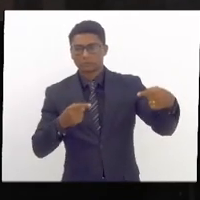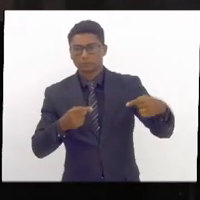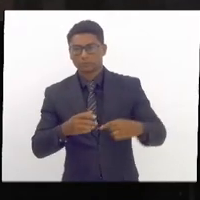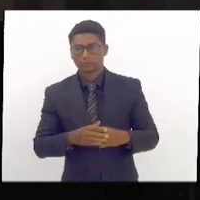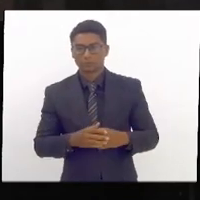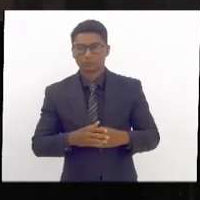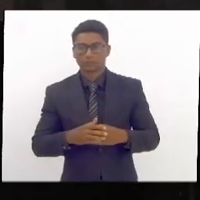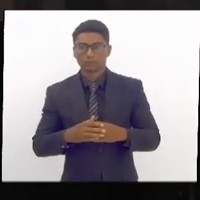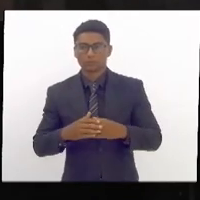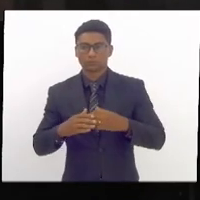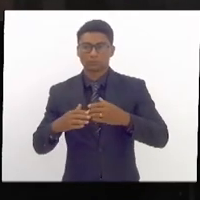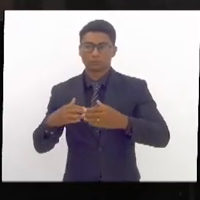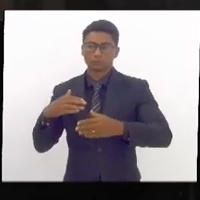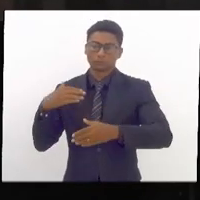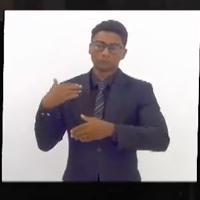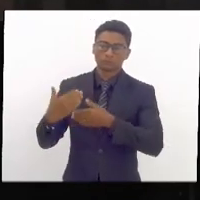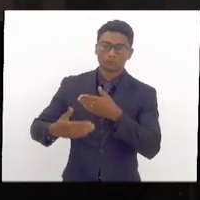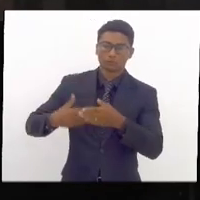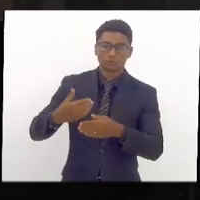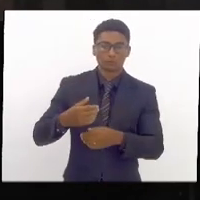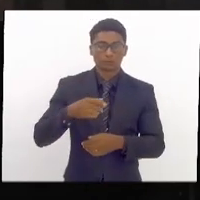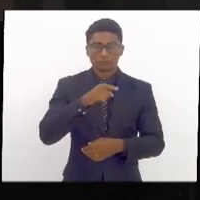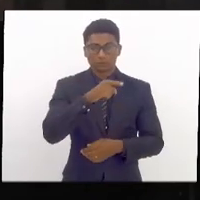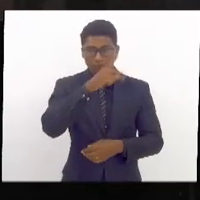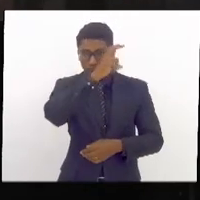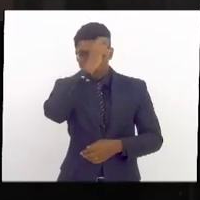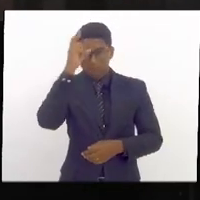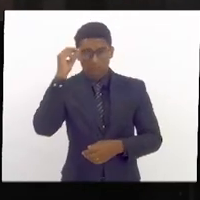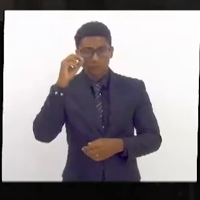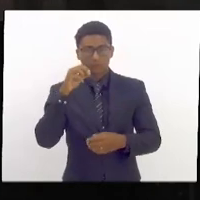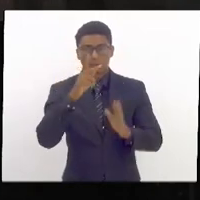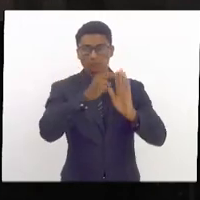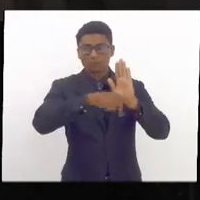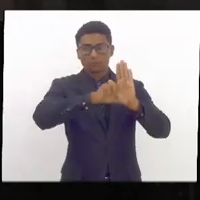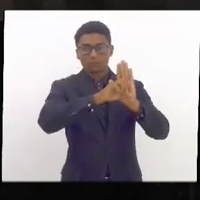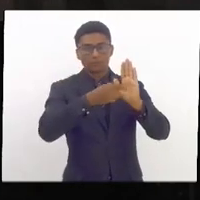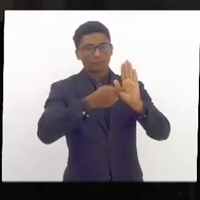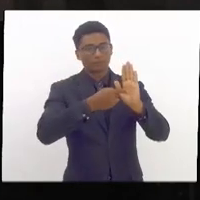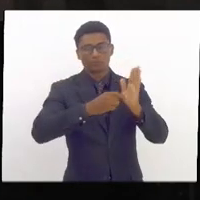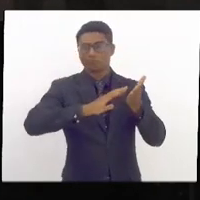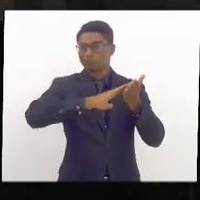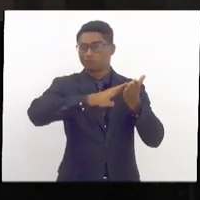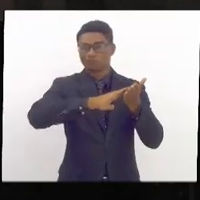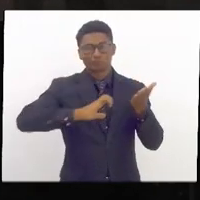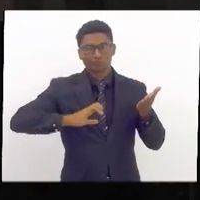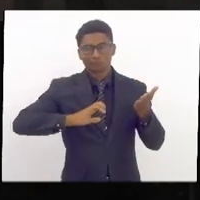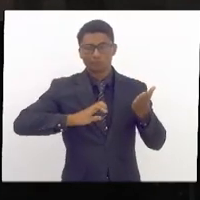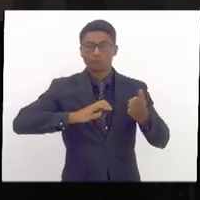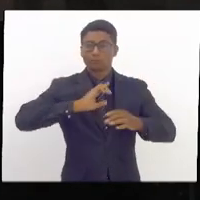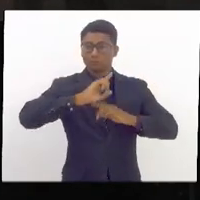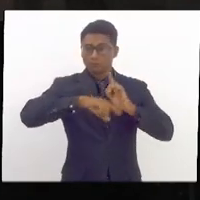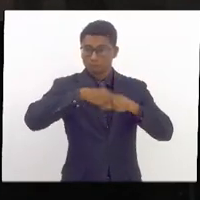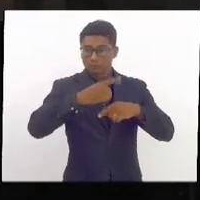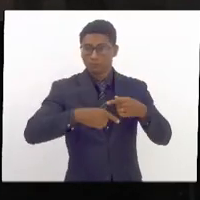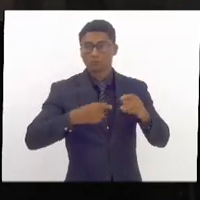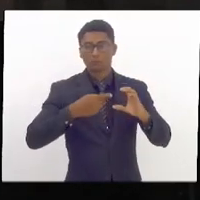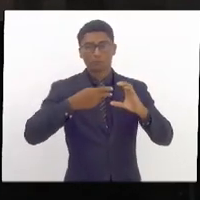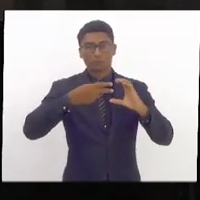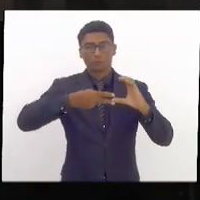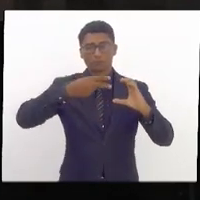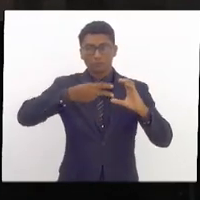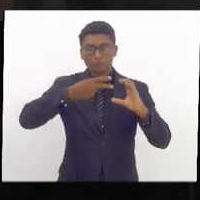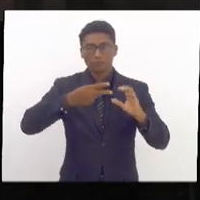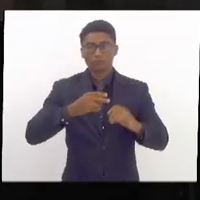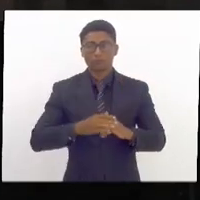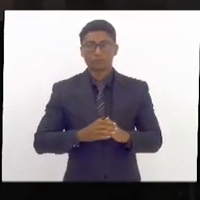que Saturnino vetou o projeto. E aí o veto, quando chegou na Câmara, muitos